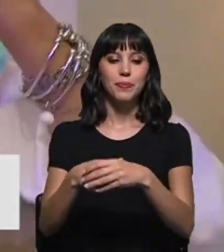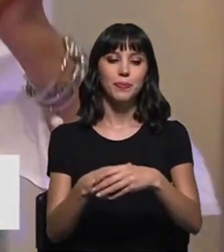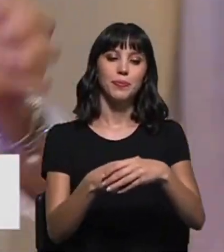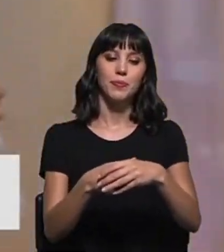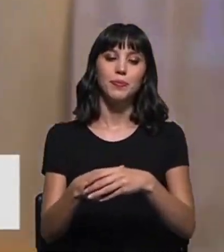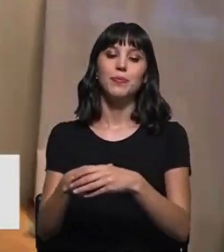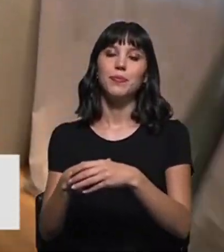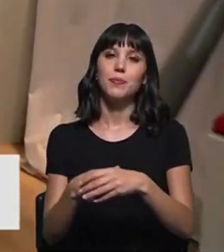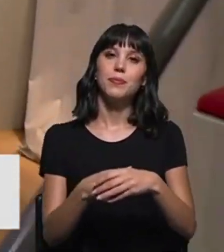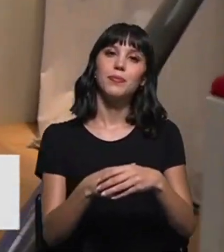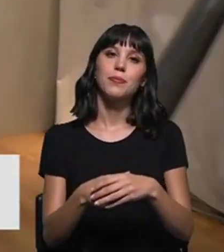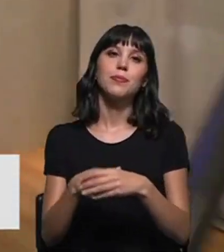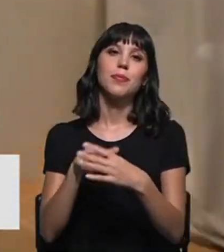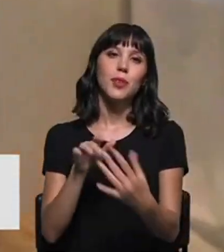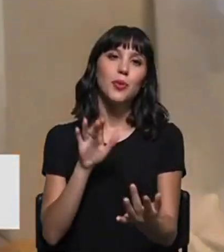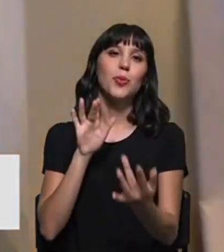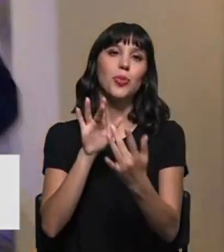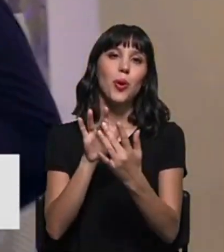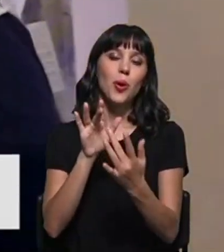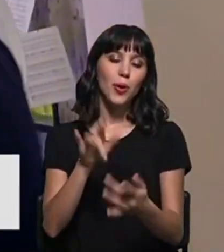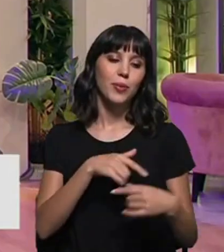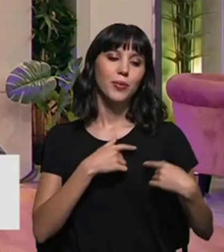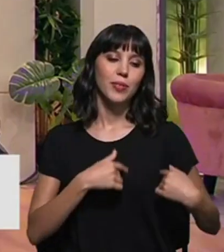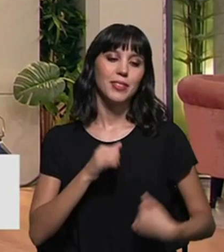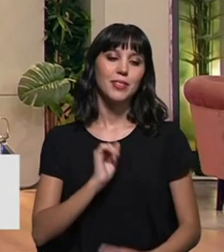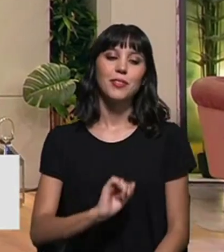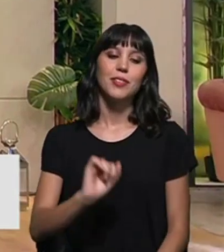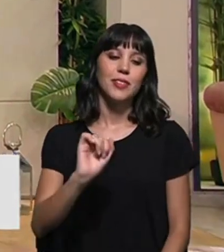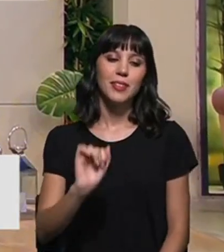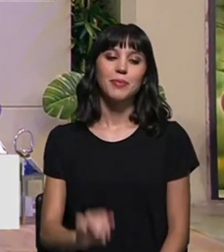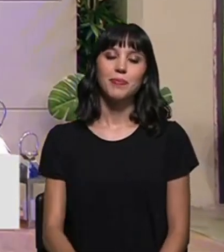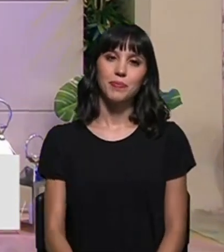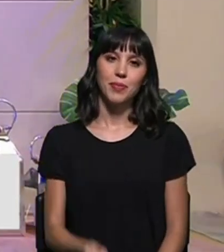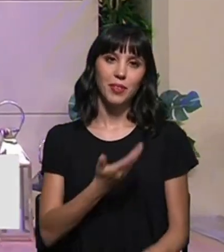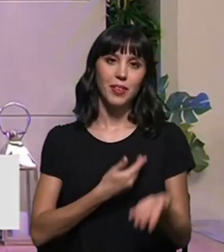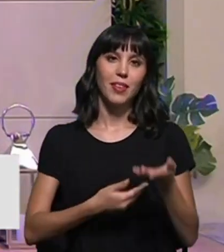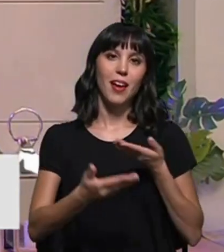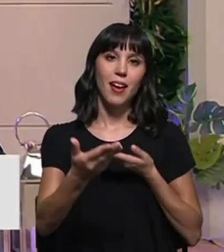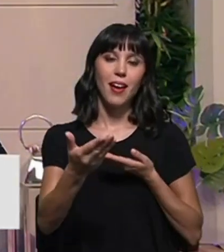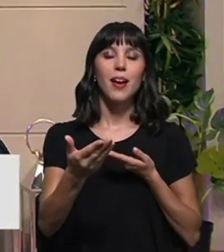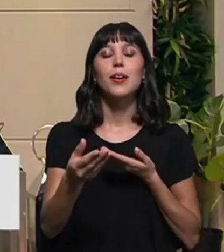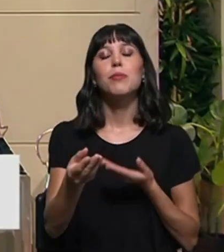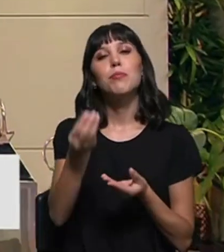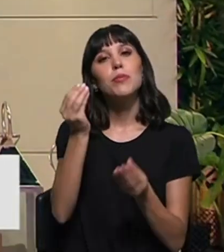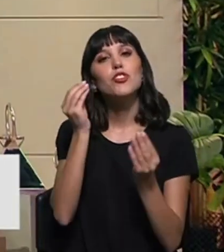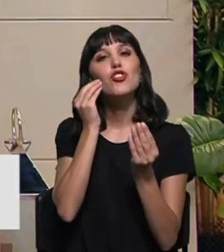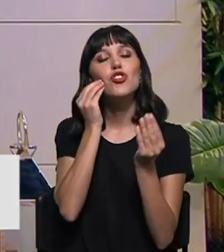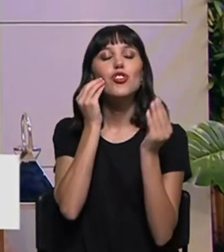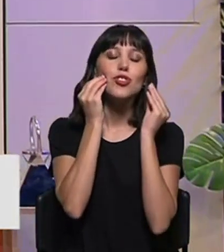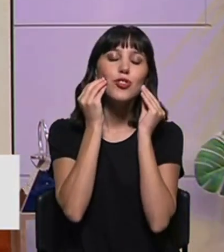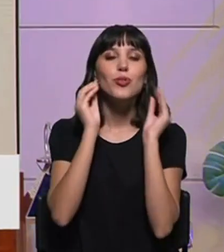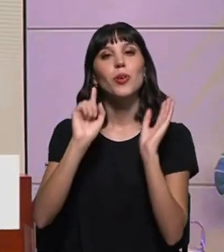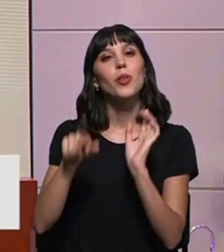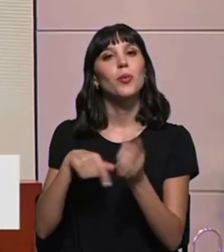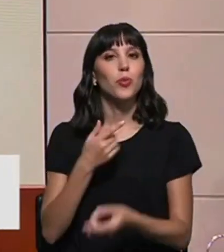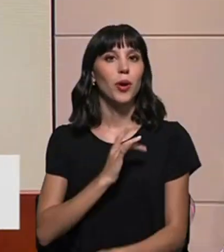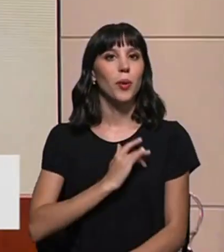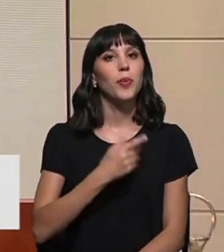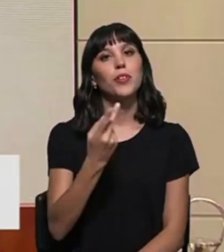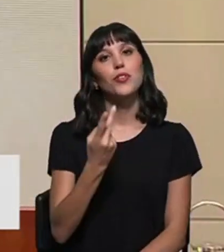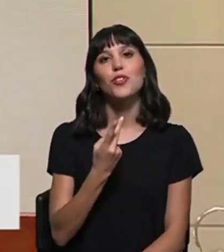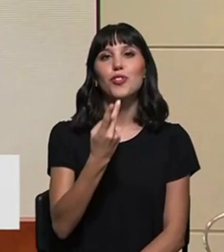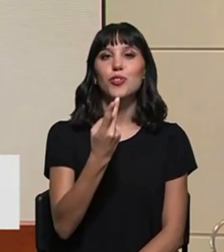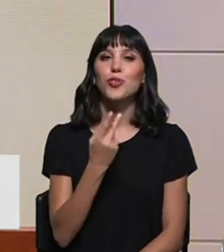em troca o meu coração. Dá-me um beijinho e verás depois que o nosso amor é só